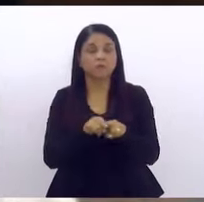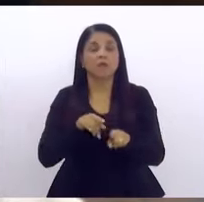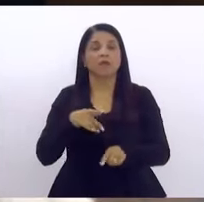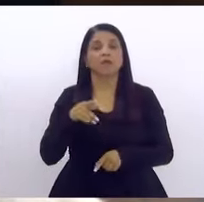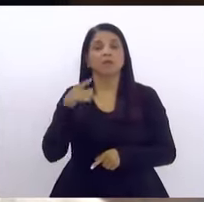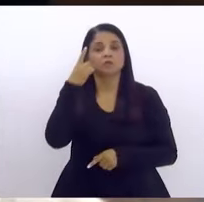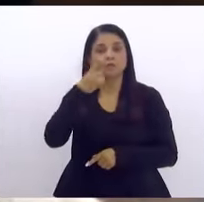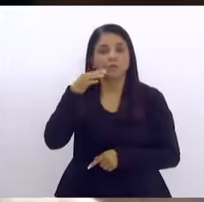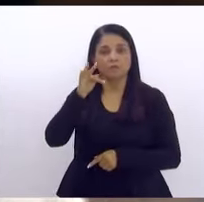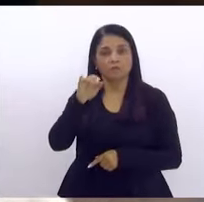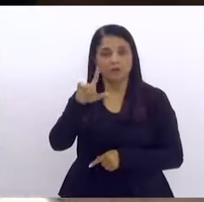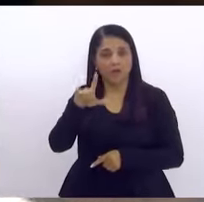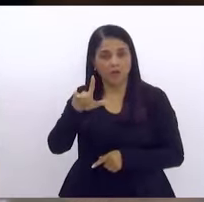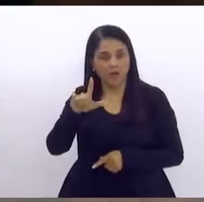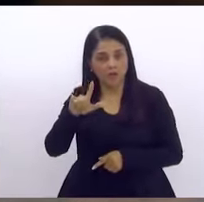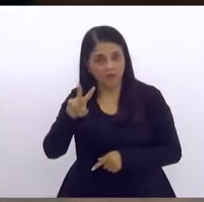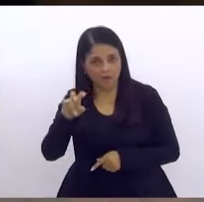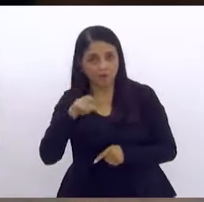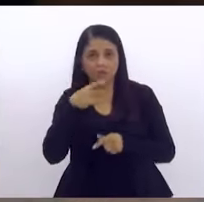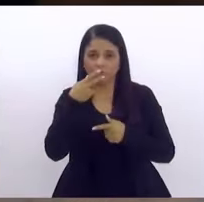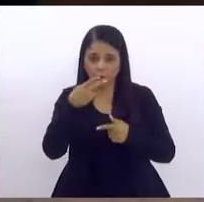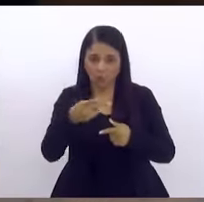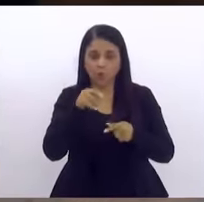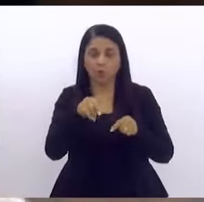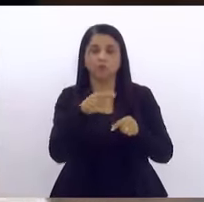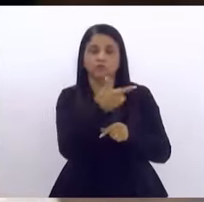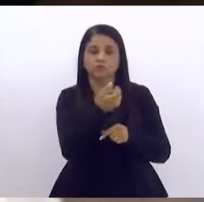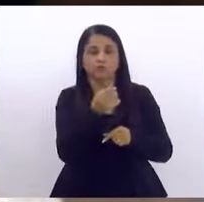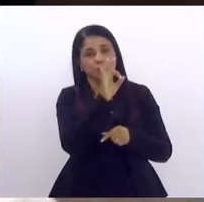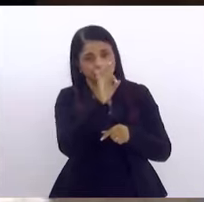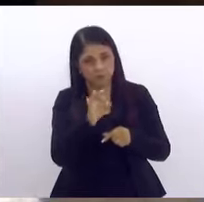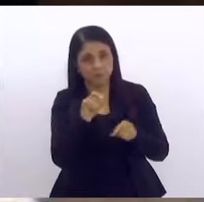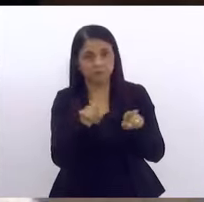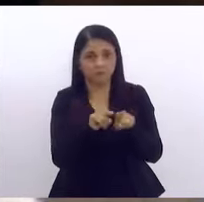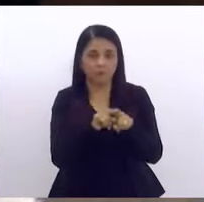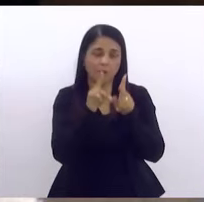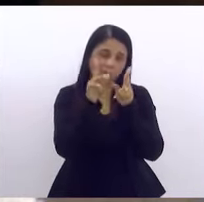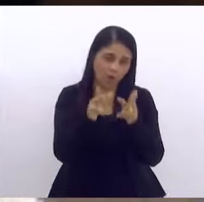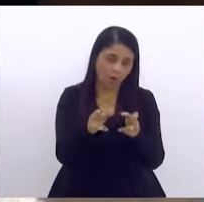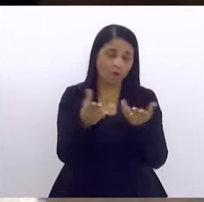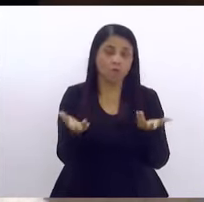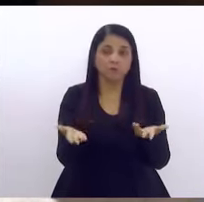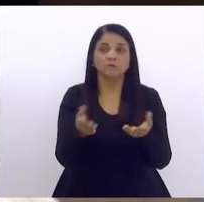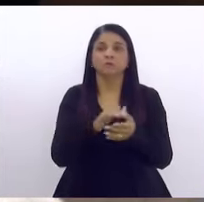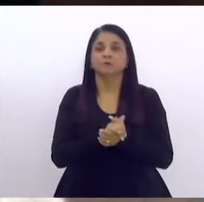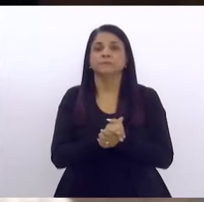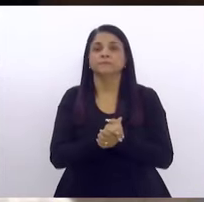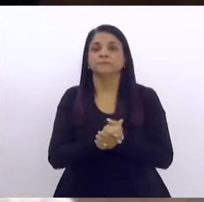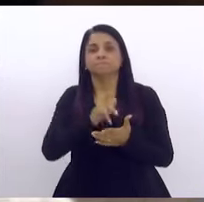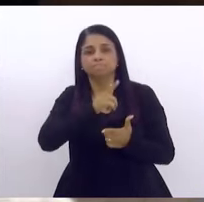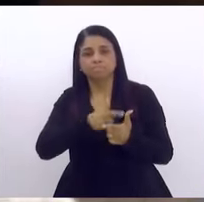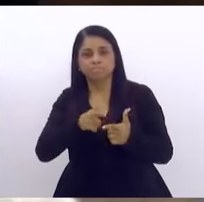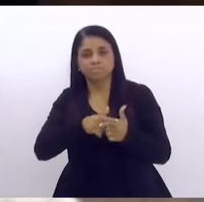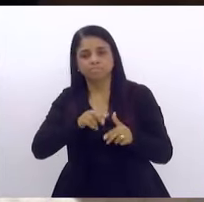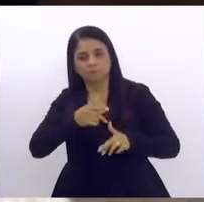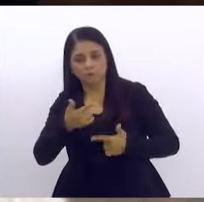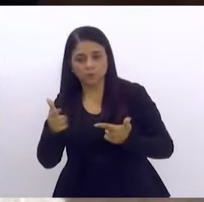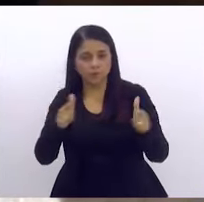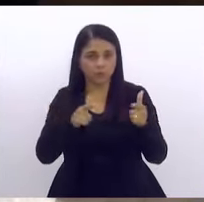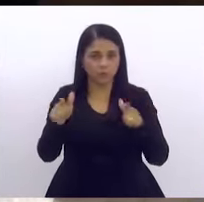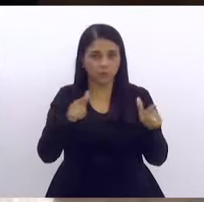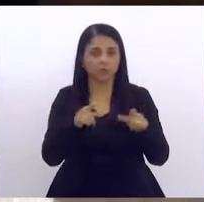Serafini, dos 20%, mas essas duas questões, entre outras, que o deputado doutor Serginho,